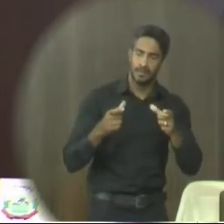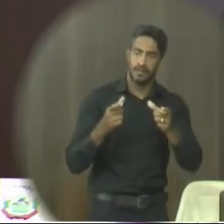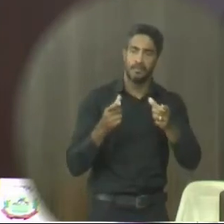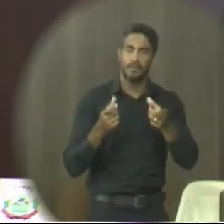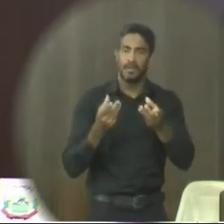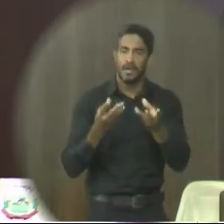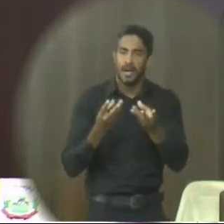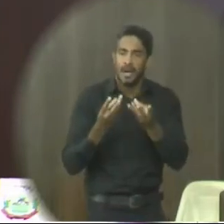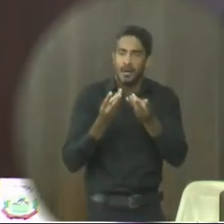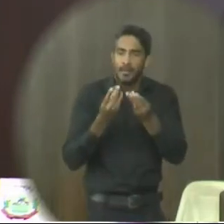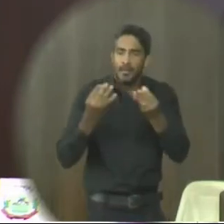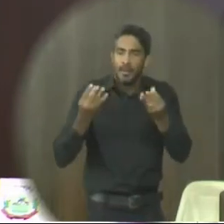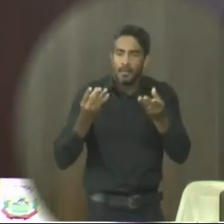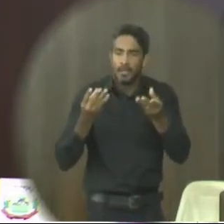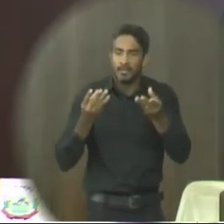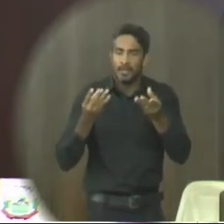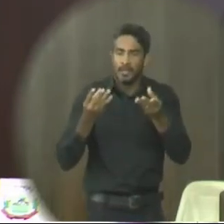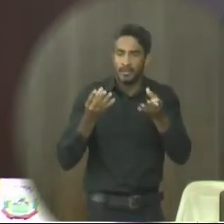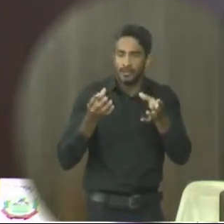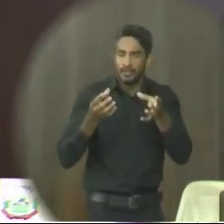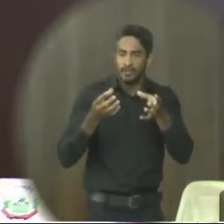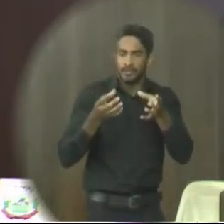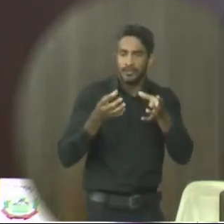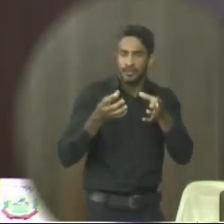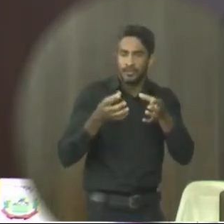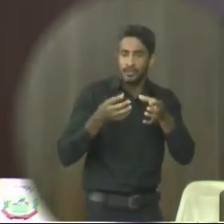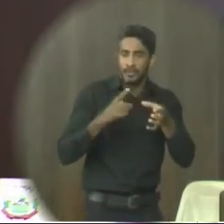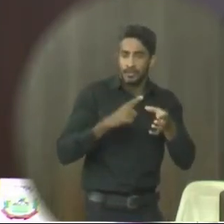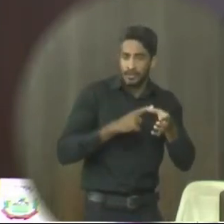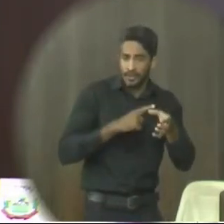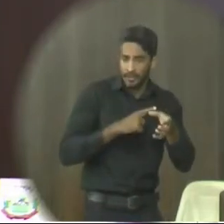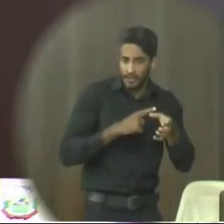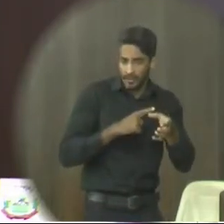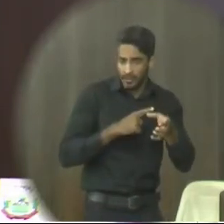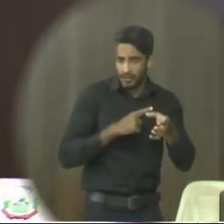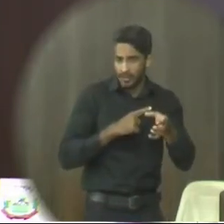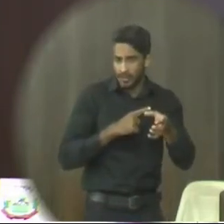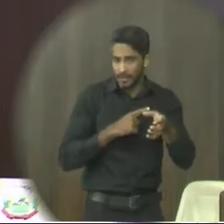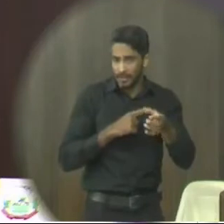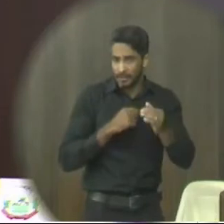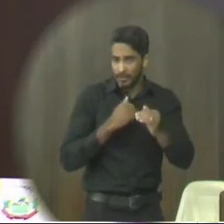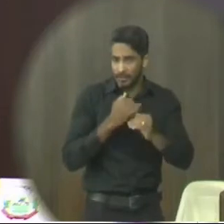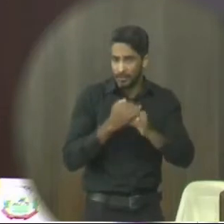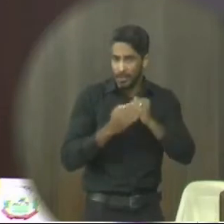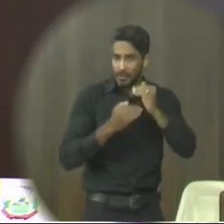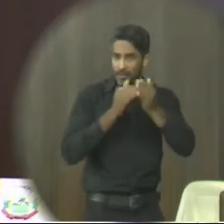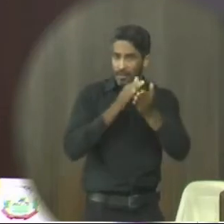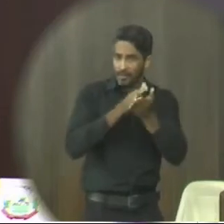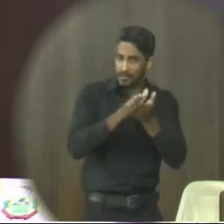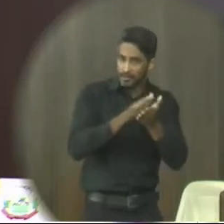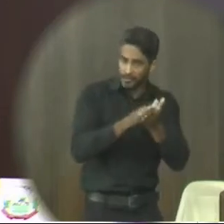da ação governamental que carreta-se aumento e das despesas serão acompanhadas